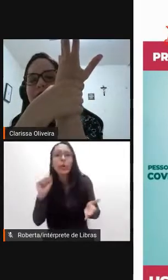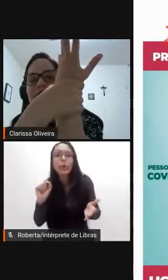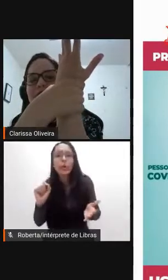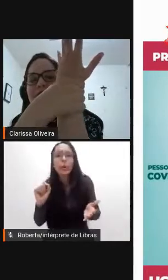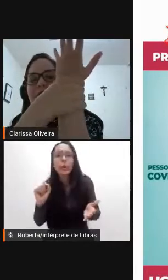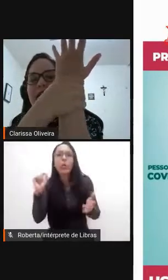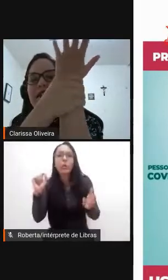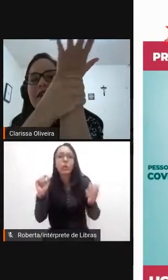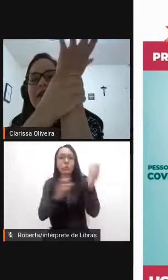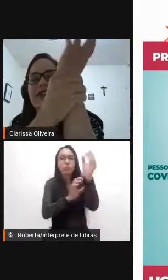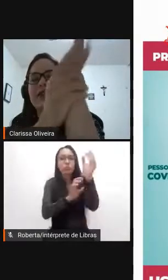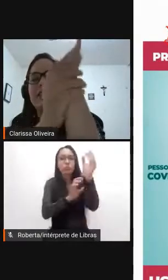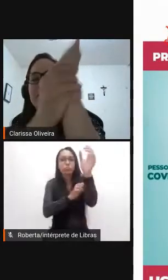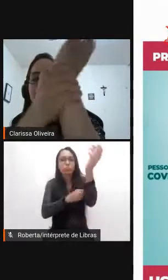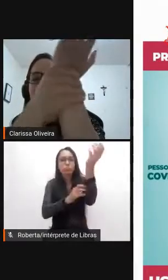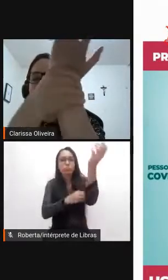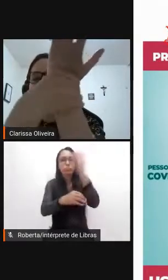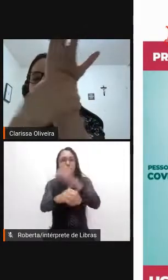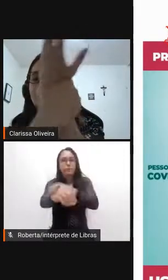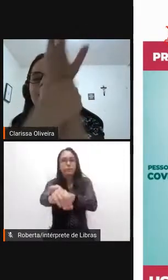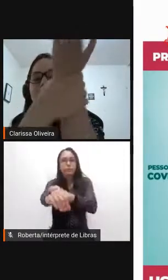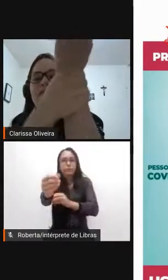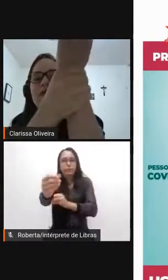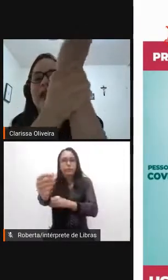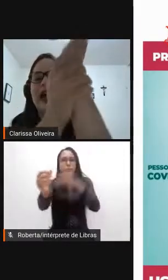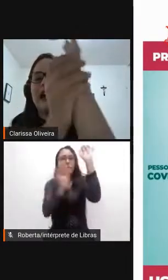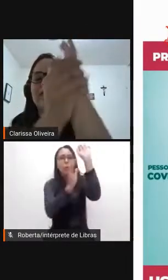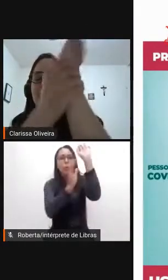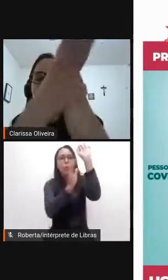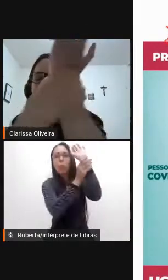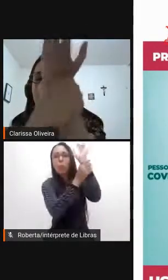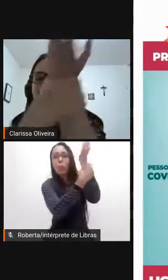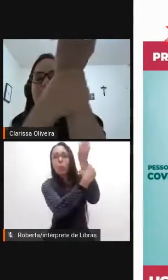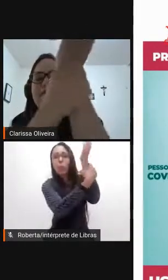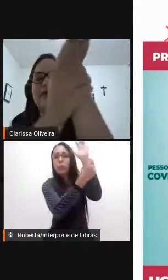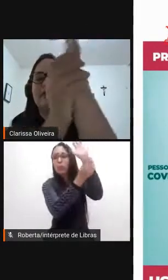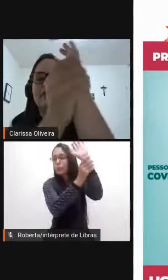punhos. Aqui, ó, a gente esfrega os punhos de um lado,